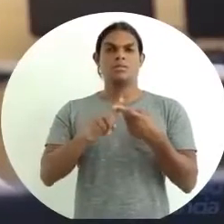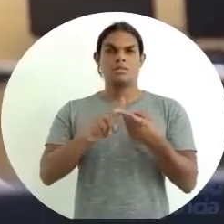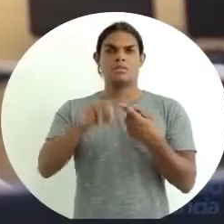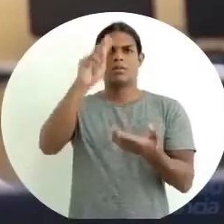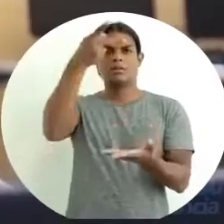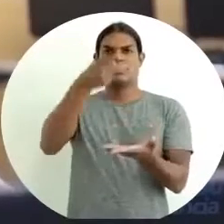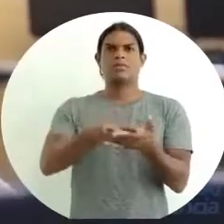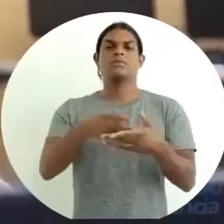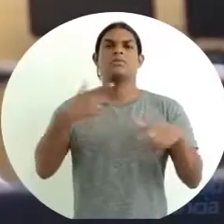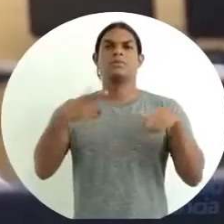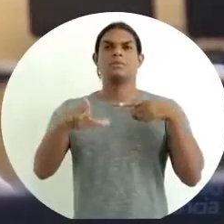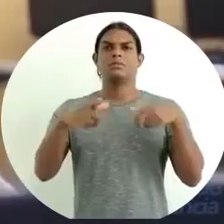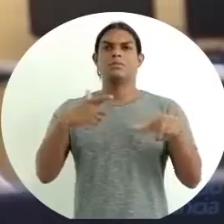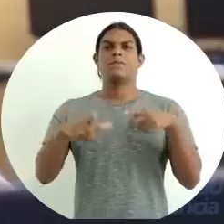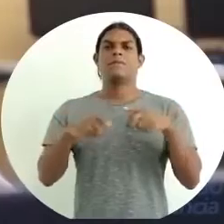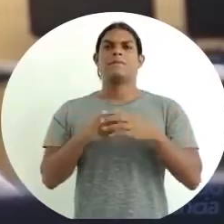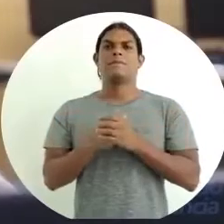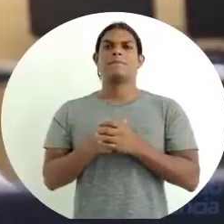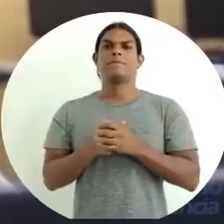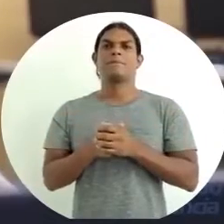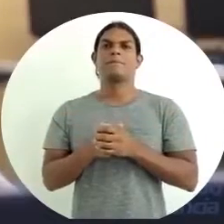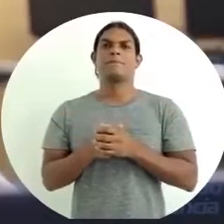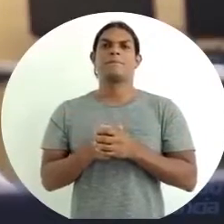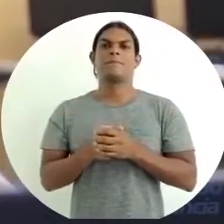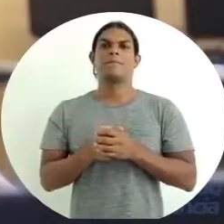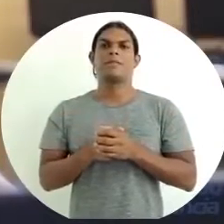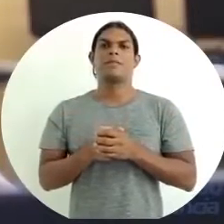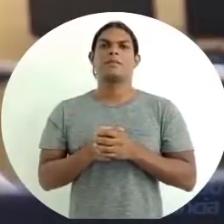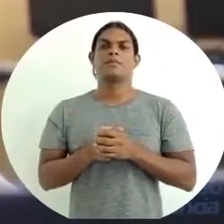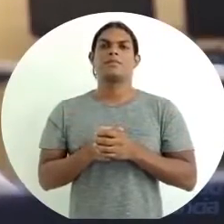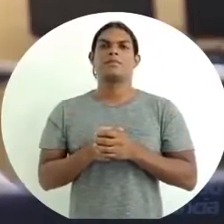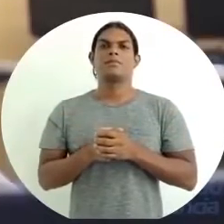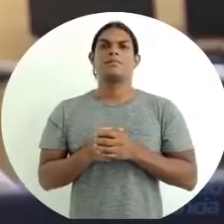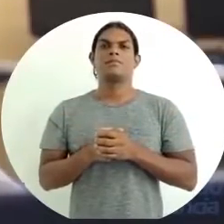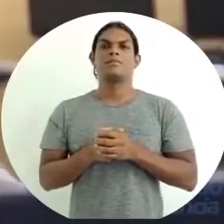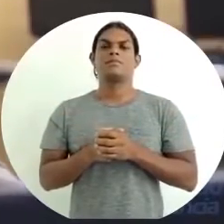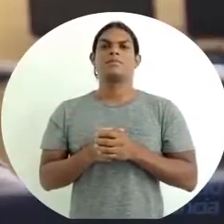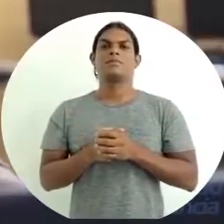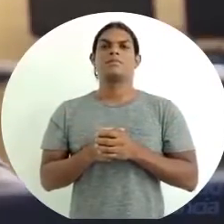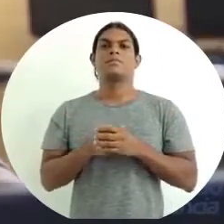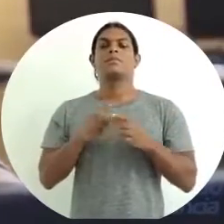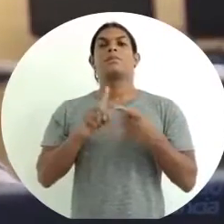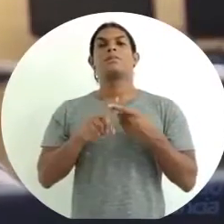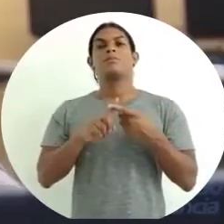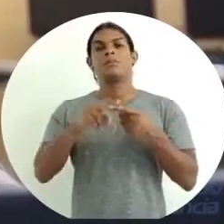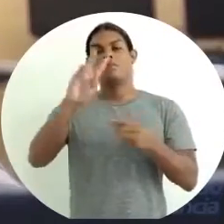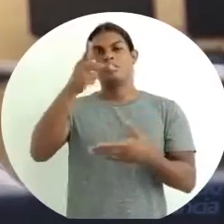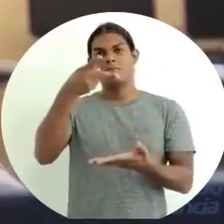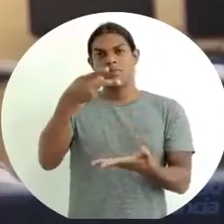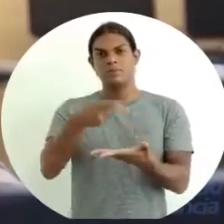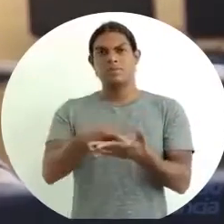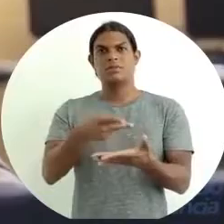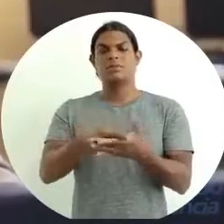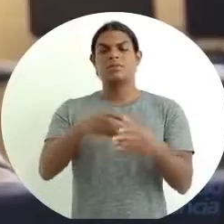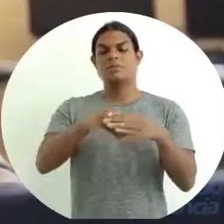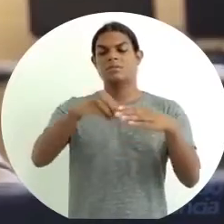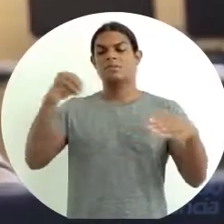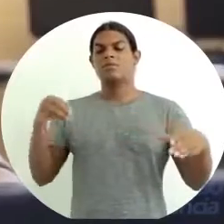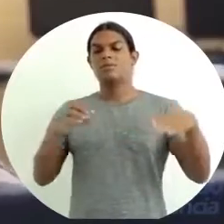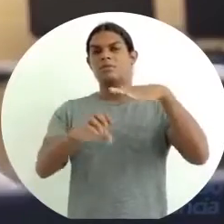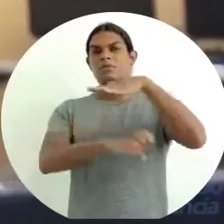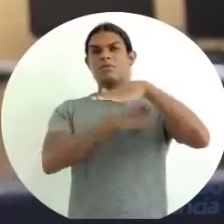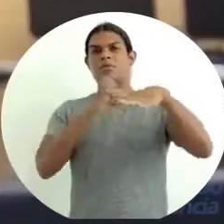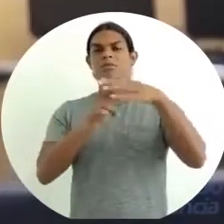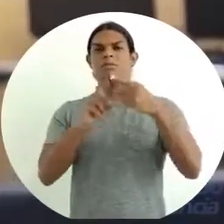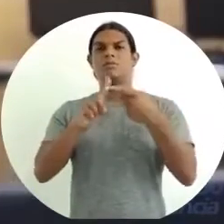E, finalmente, o acidente sofrido pelo segurado, ainda que fora do local de trabalho e do horário de